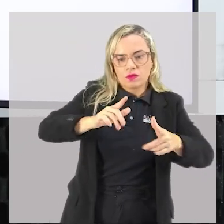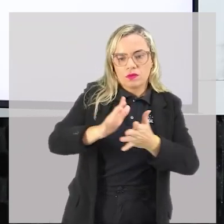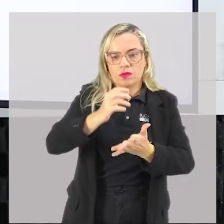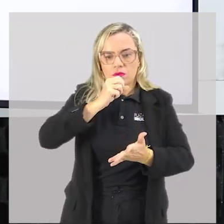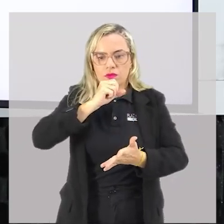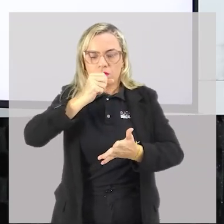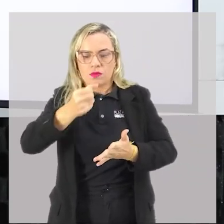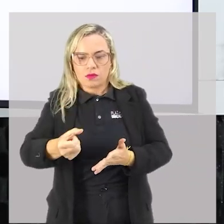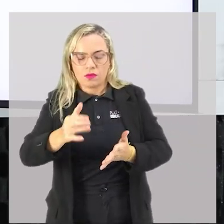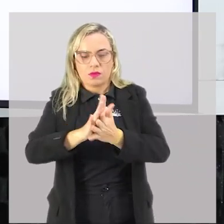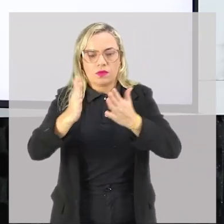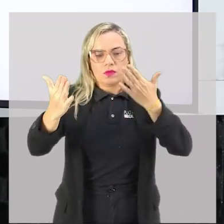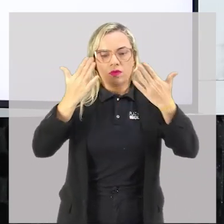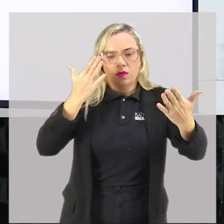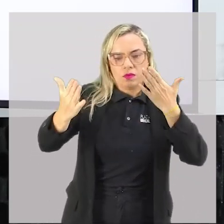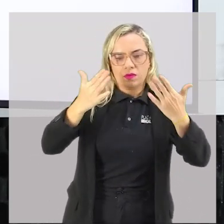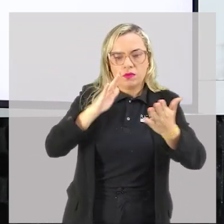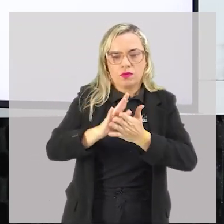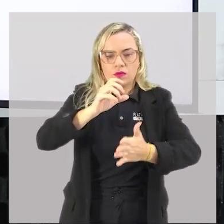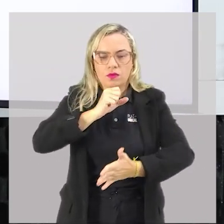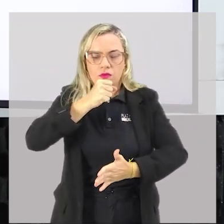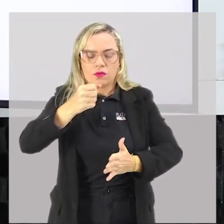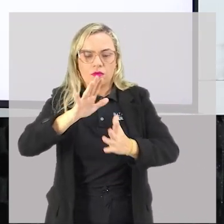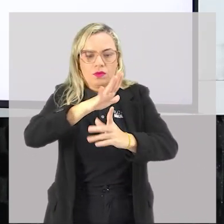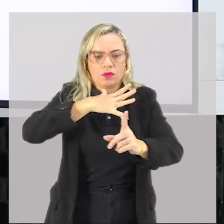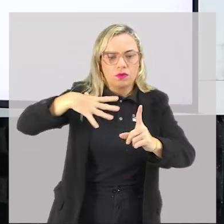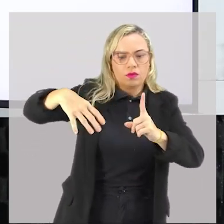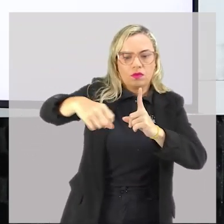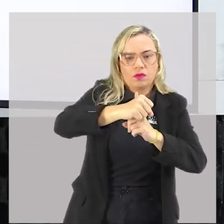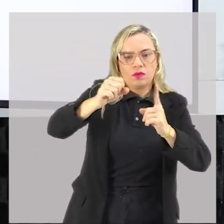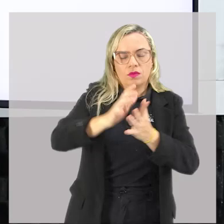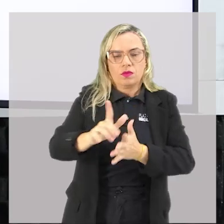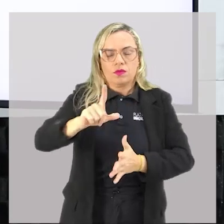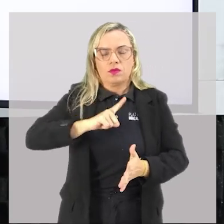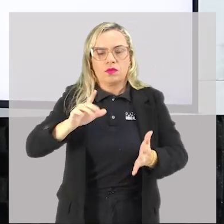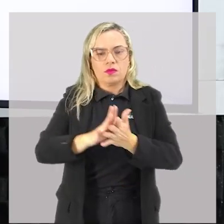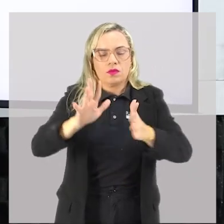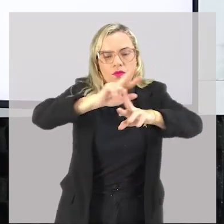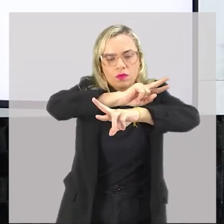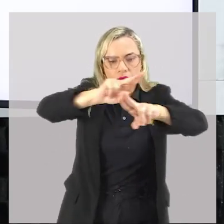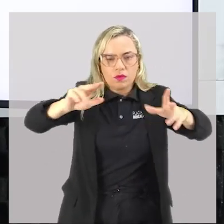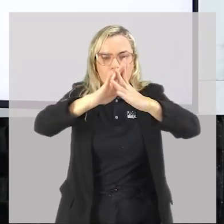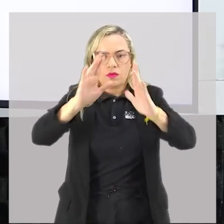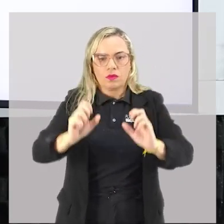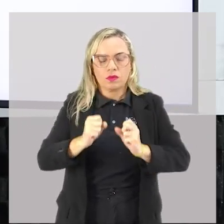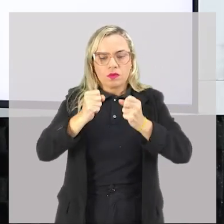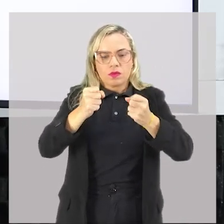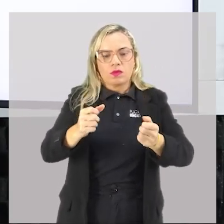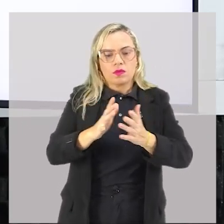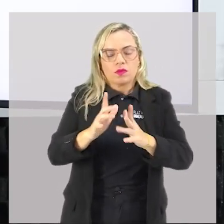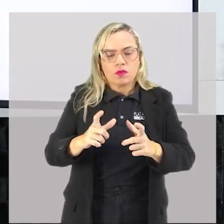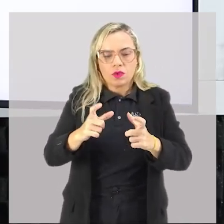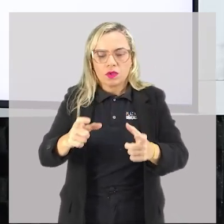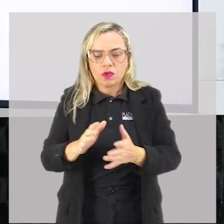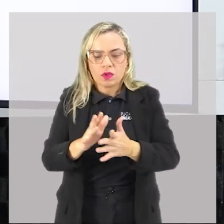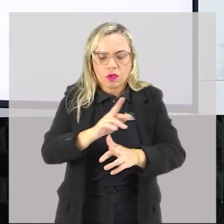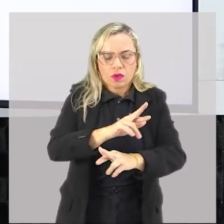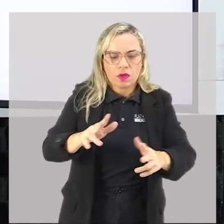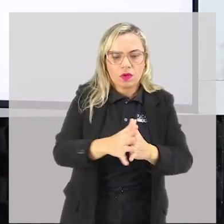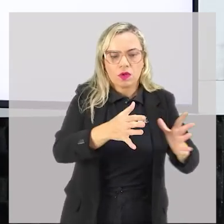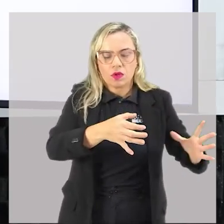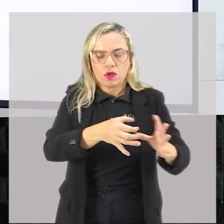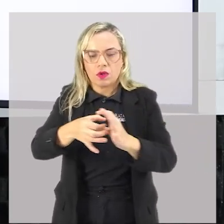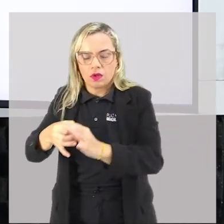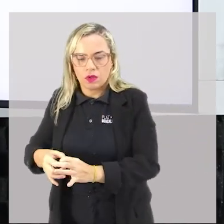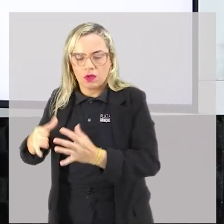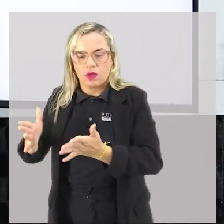uma entrevista psicológica, uma entrevista social, dentre outras. Então, você pode encontrar várias situações que